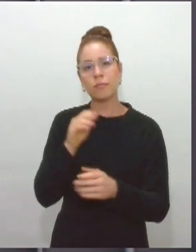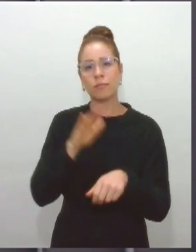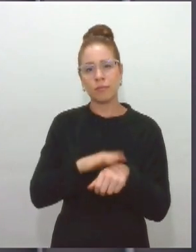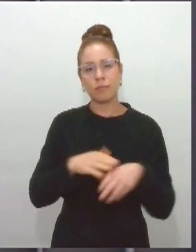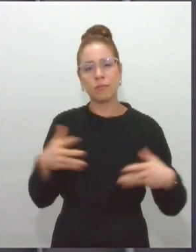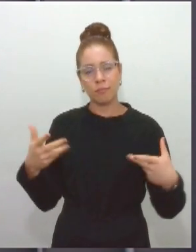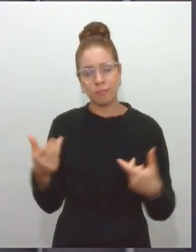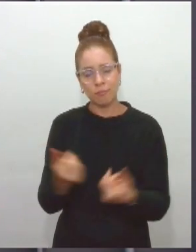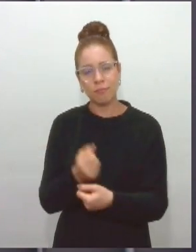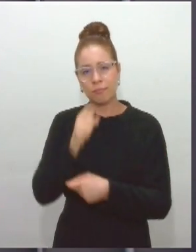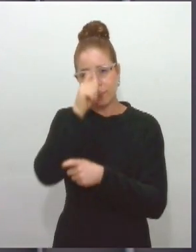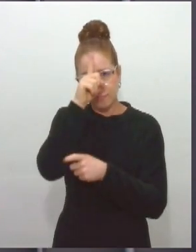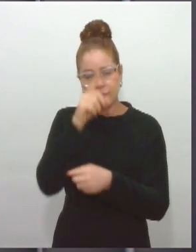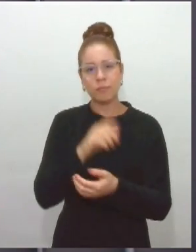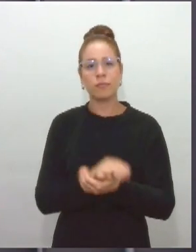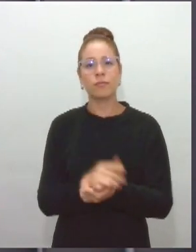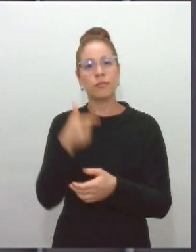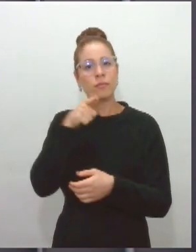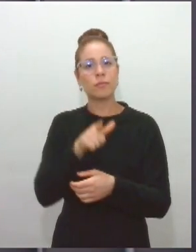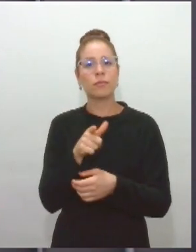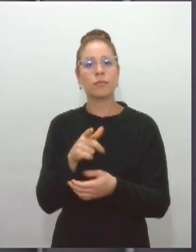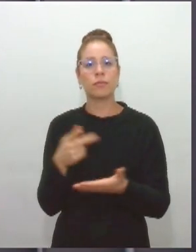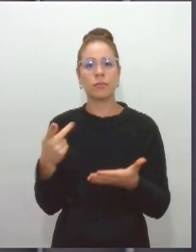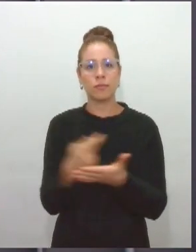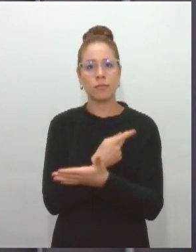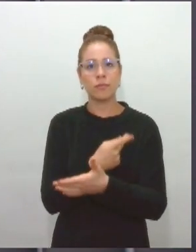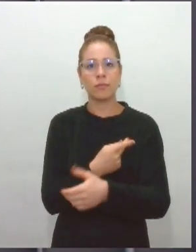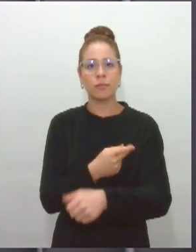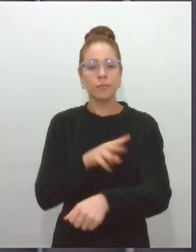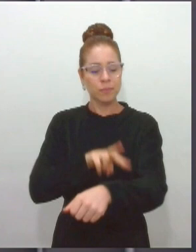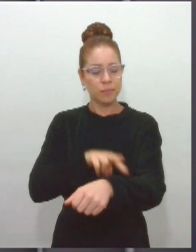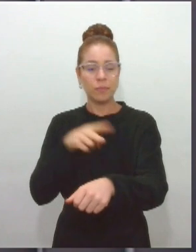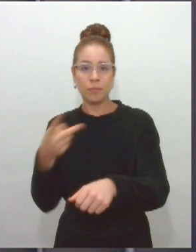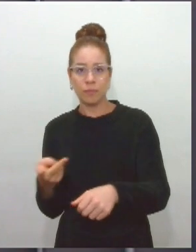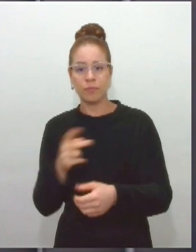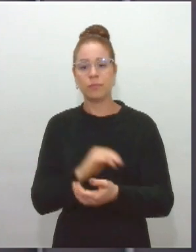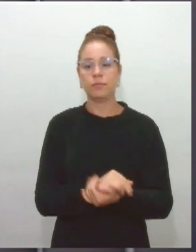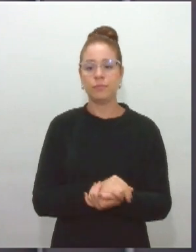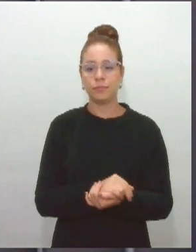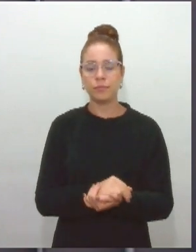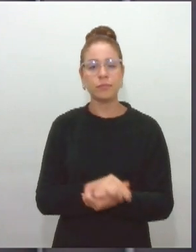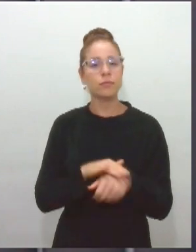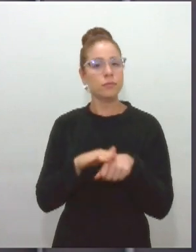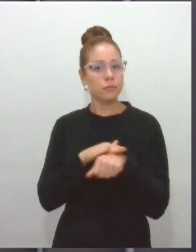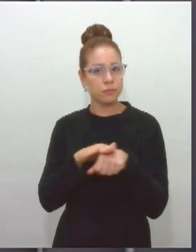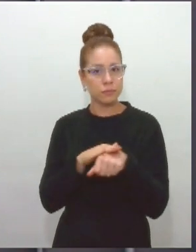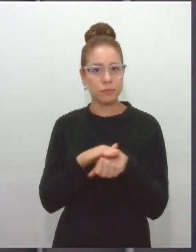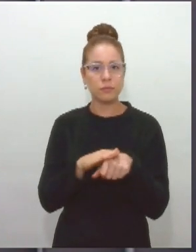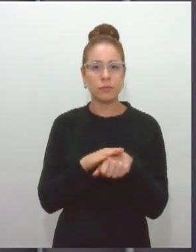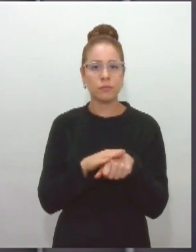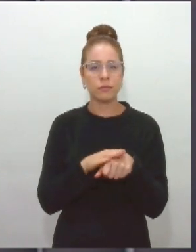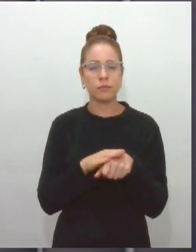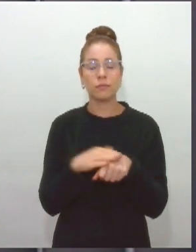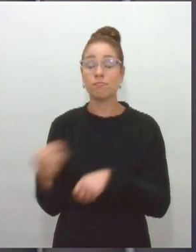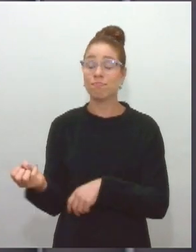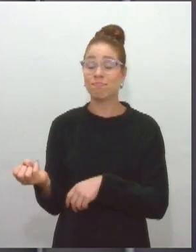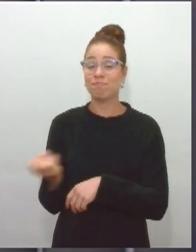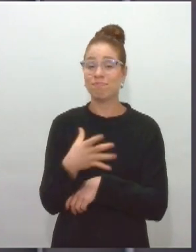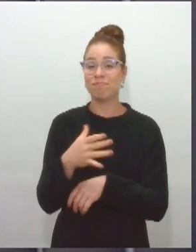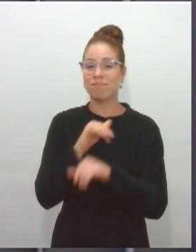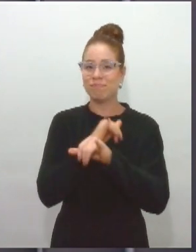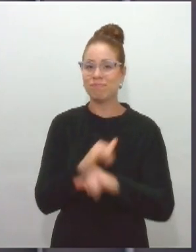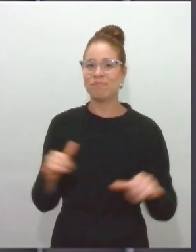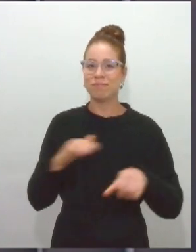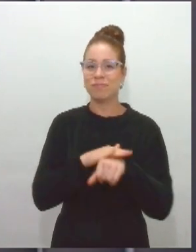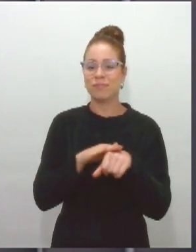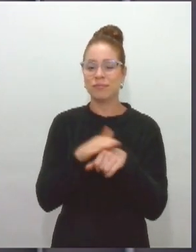hospitalar em realizar esse tipo de procedimento. Para falar sobre essa novidade, eu converso a partir de